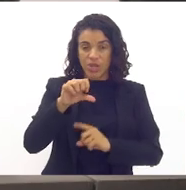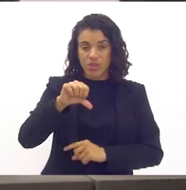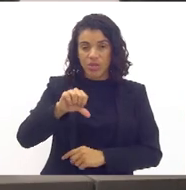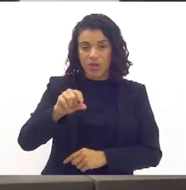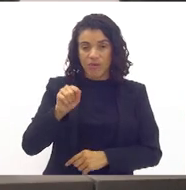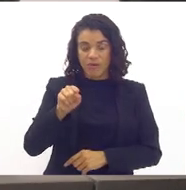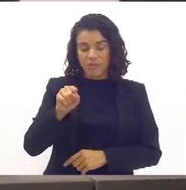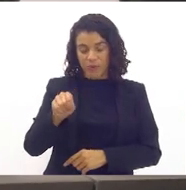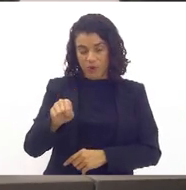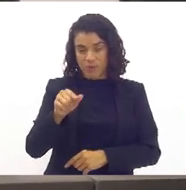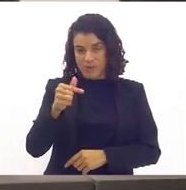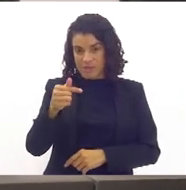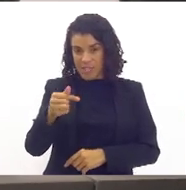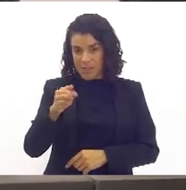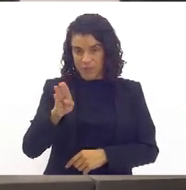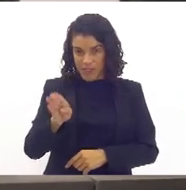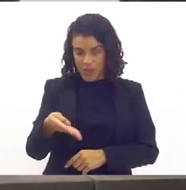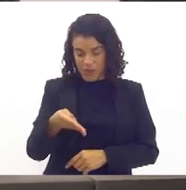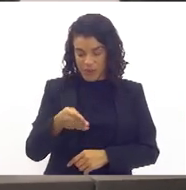incluindo royalties.